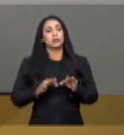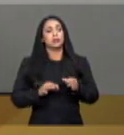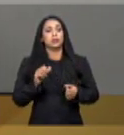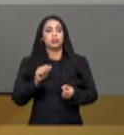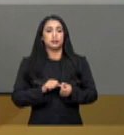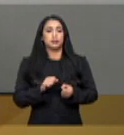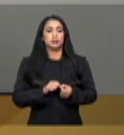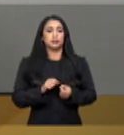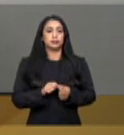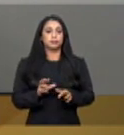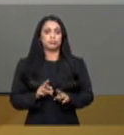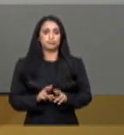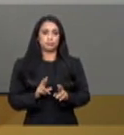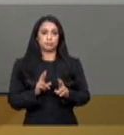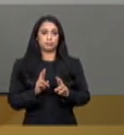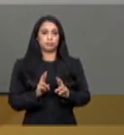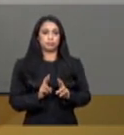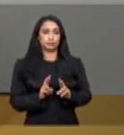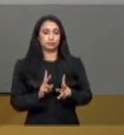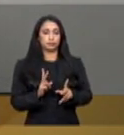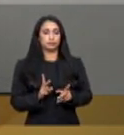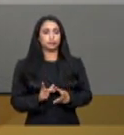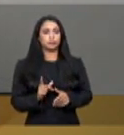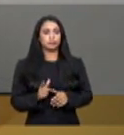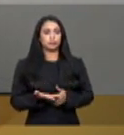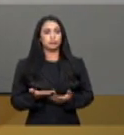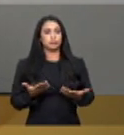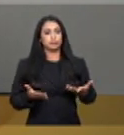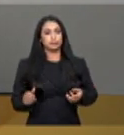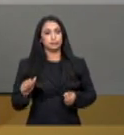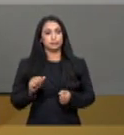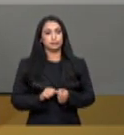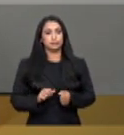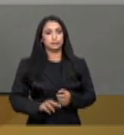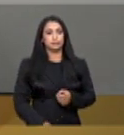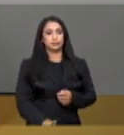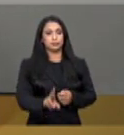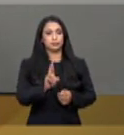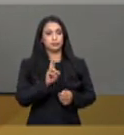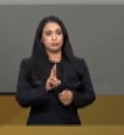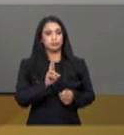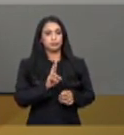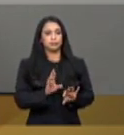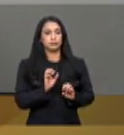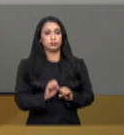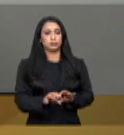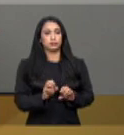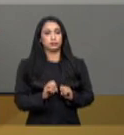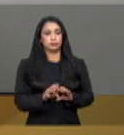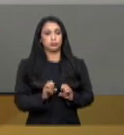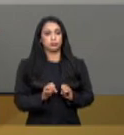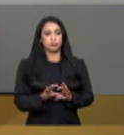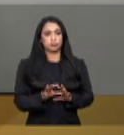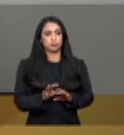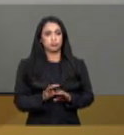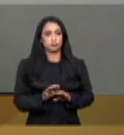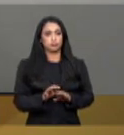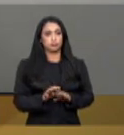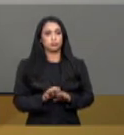agido diferentemente. O STF julga constitucionalidade de inclusão do ICMS na base de cálculo do PIS/COFINS